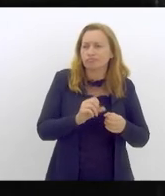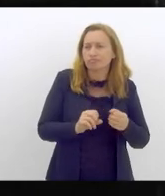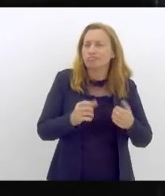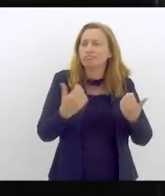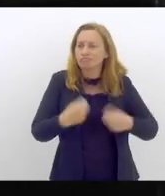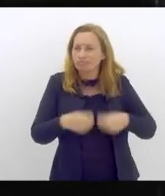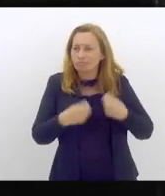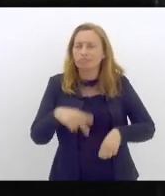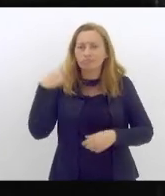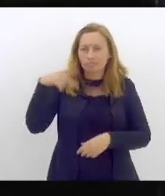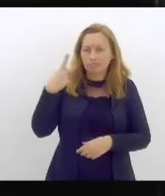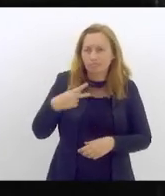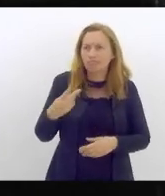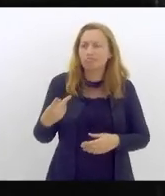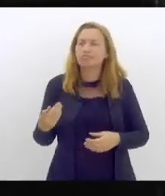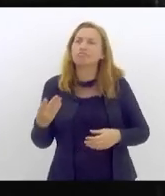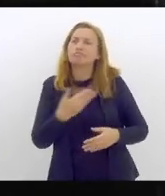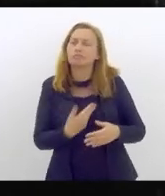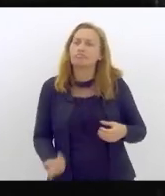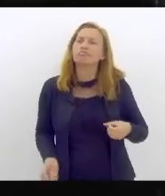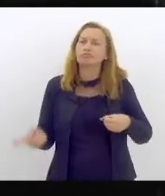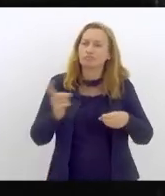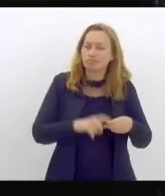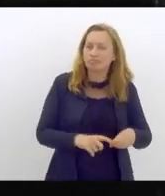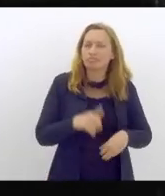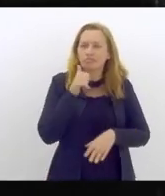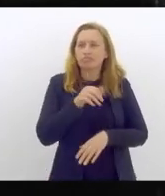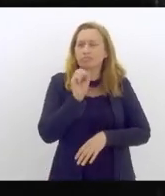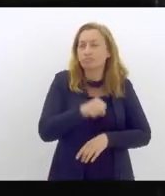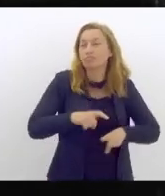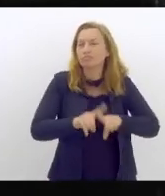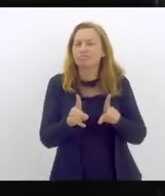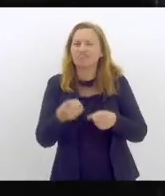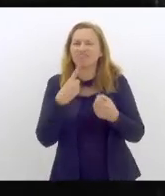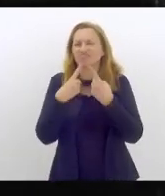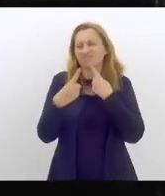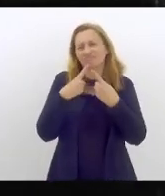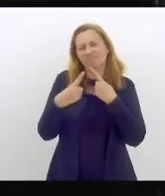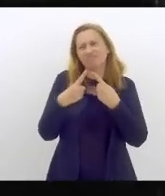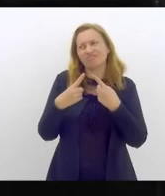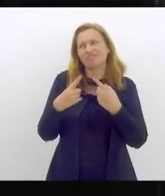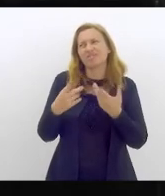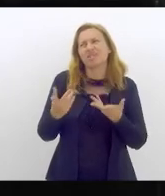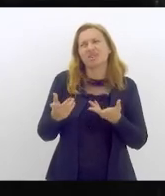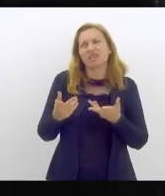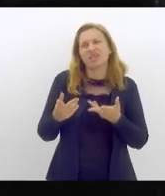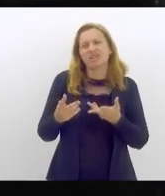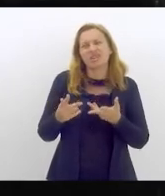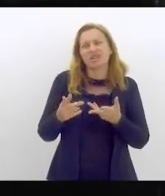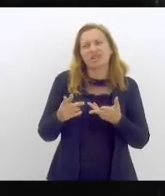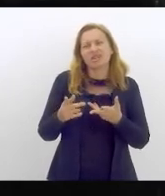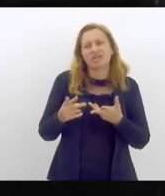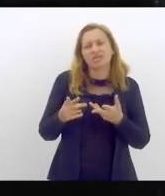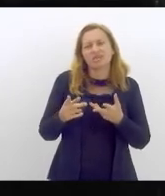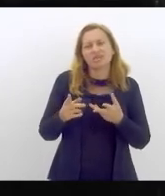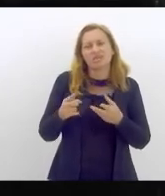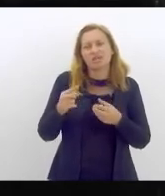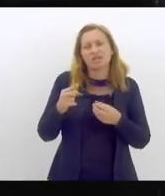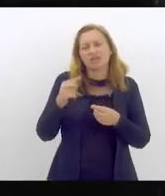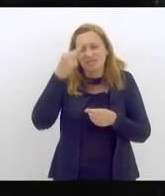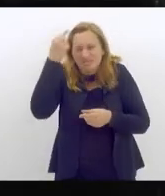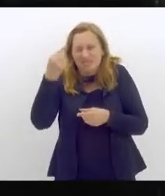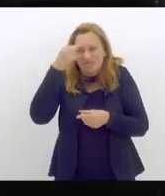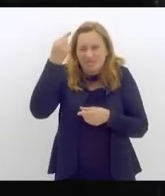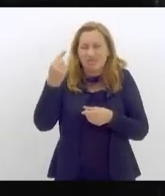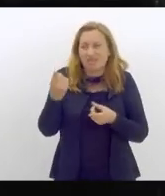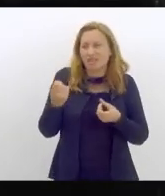política pública voltado para mulheres Sim mas a questão do debate foi politizada e novamente levado não é